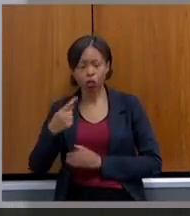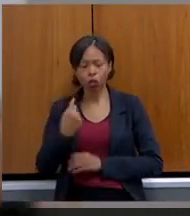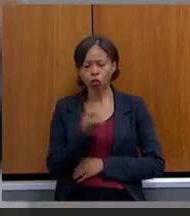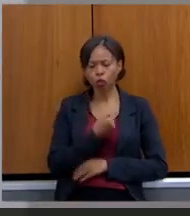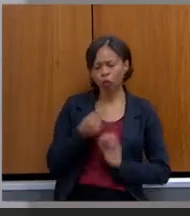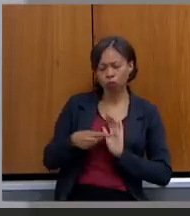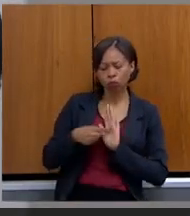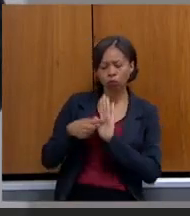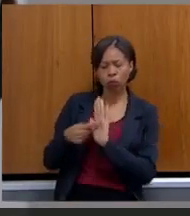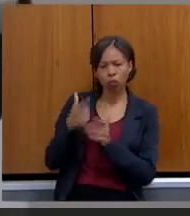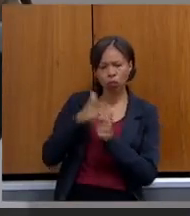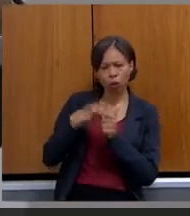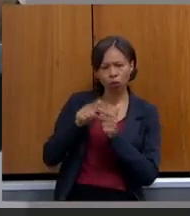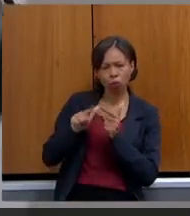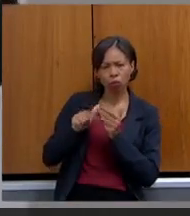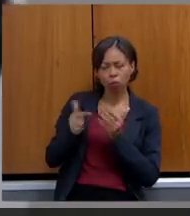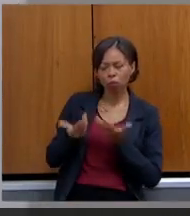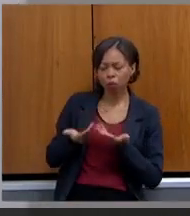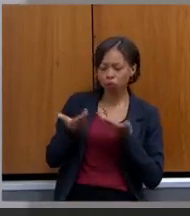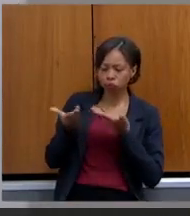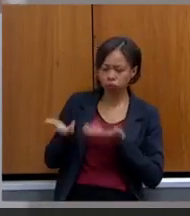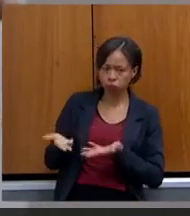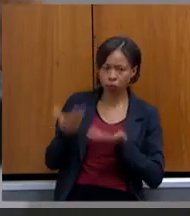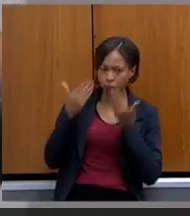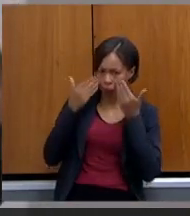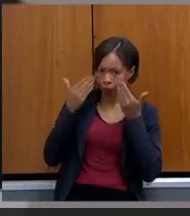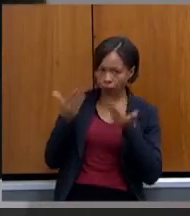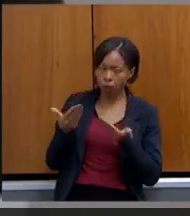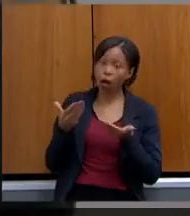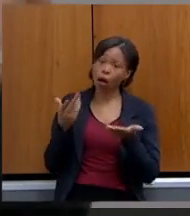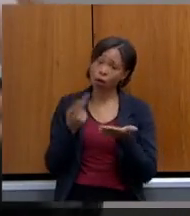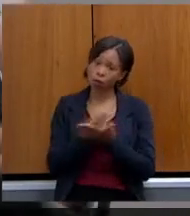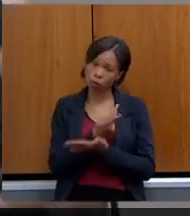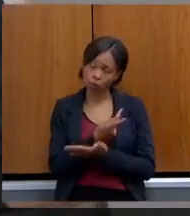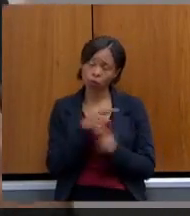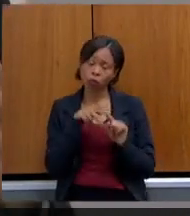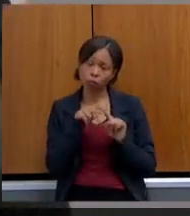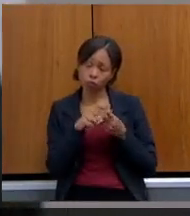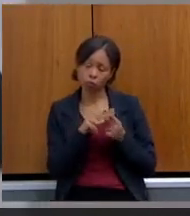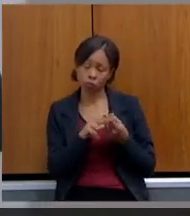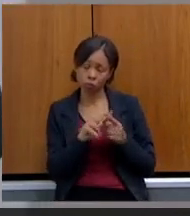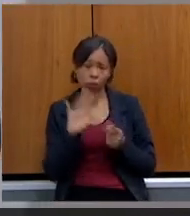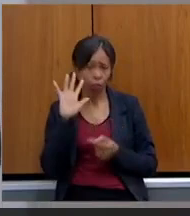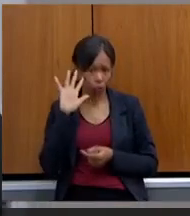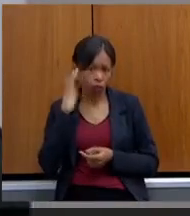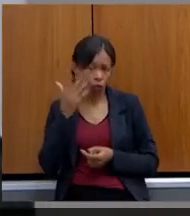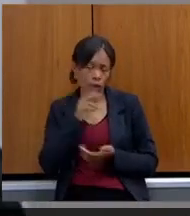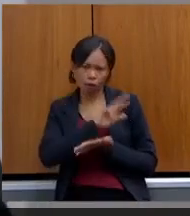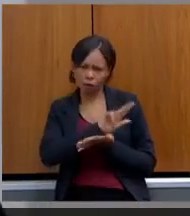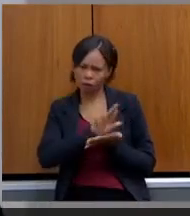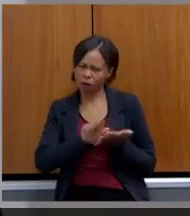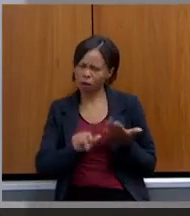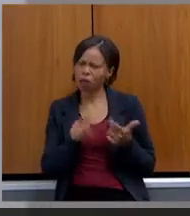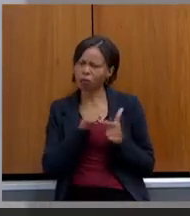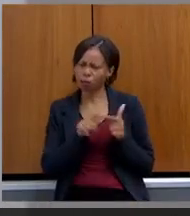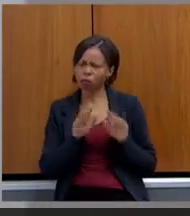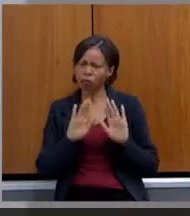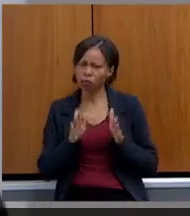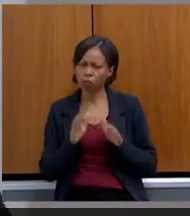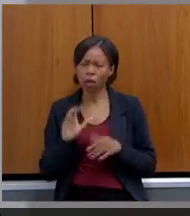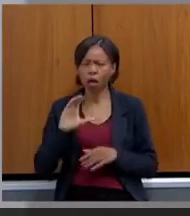e aí foi programado um programa água na escola que resolveu muitos problemas e que foi feito com a